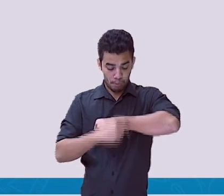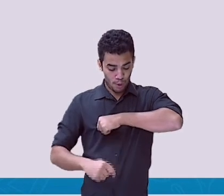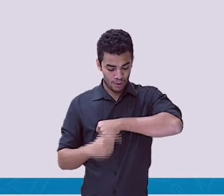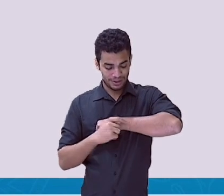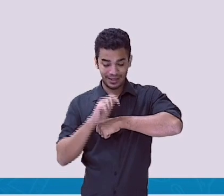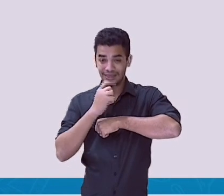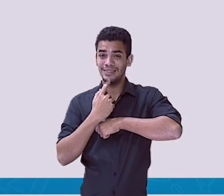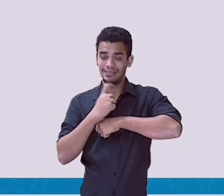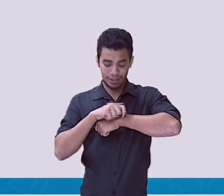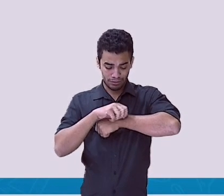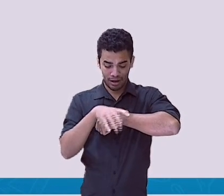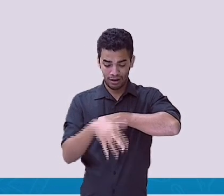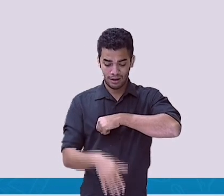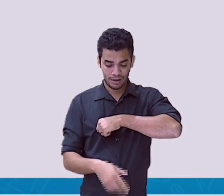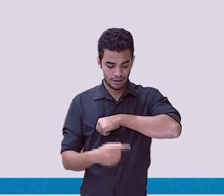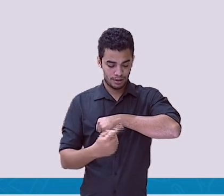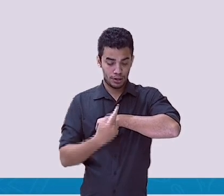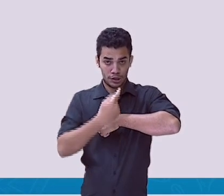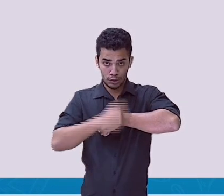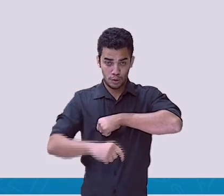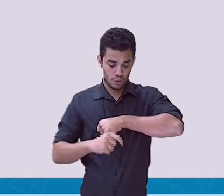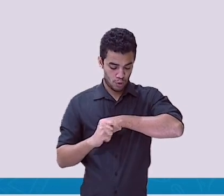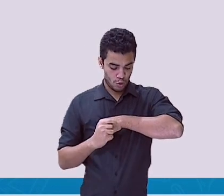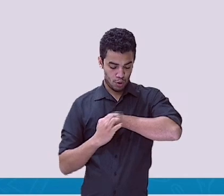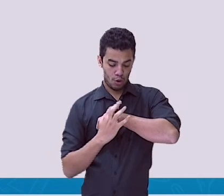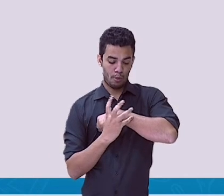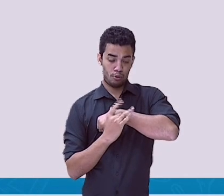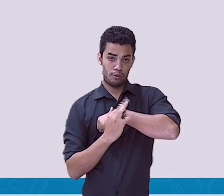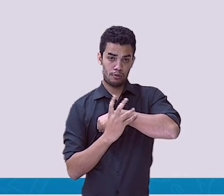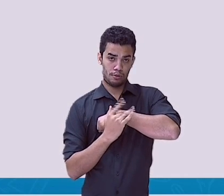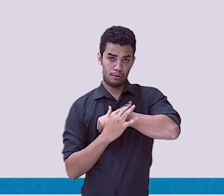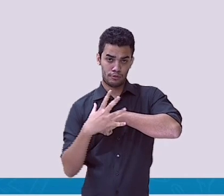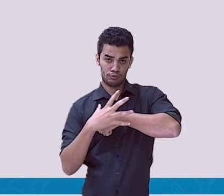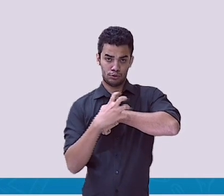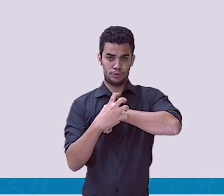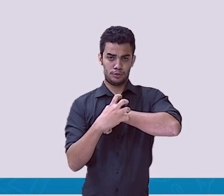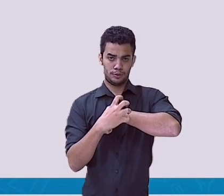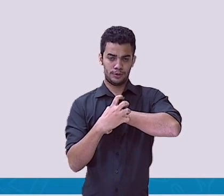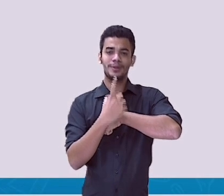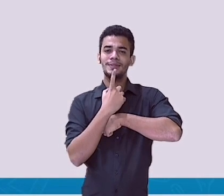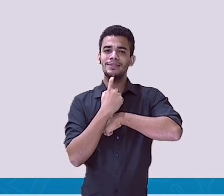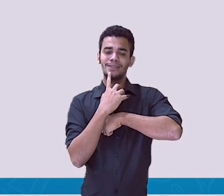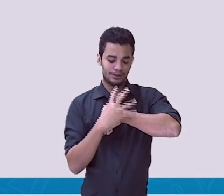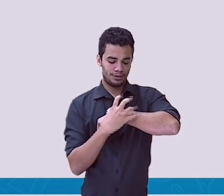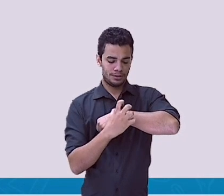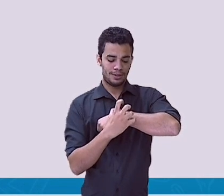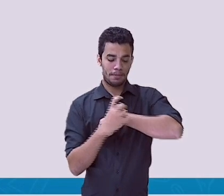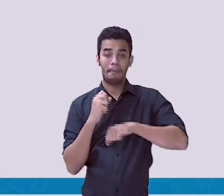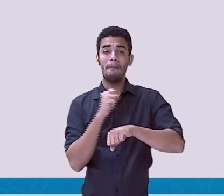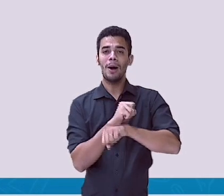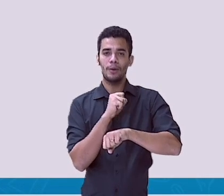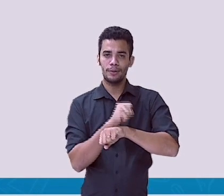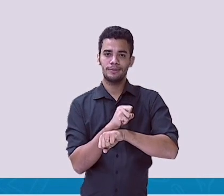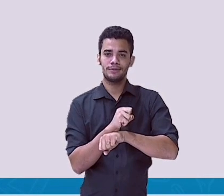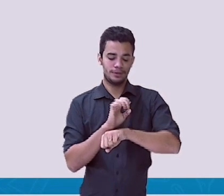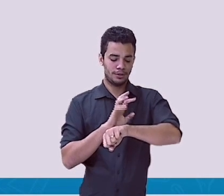há um processo de reorganização, tamponamento, e as células novas vão começar a